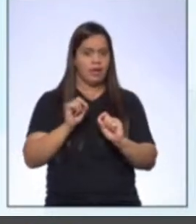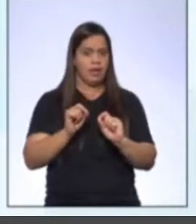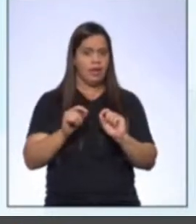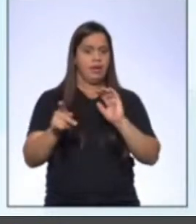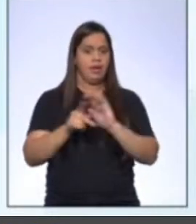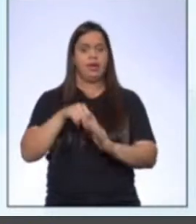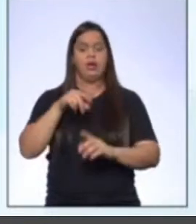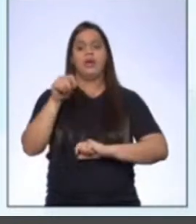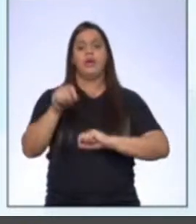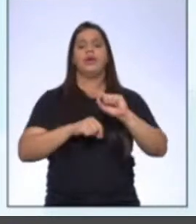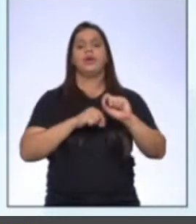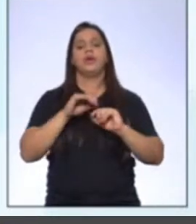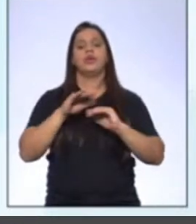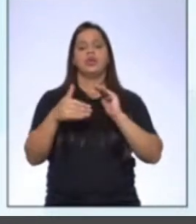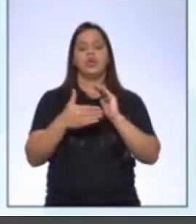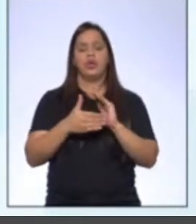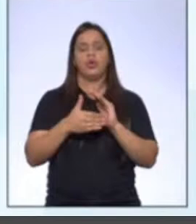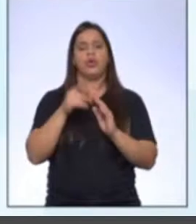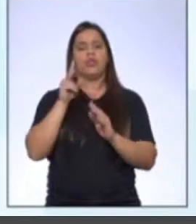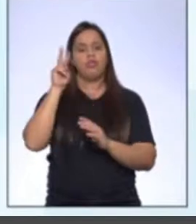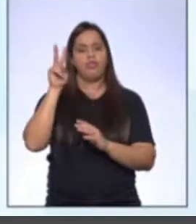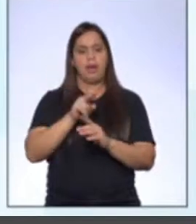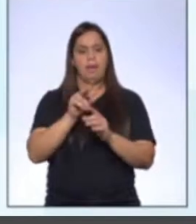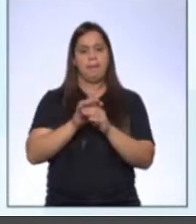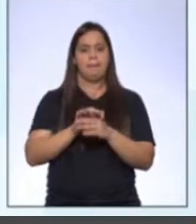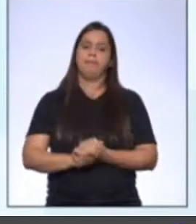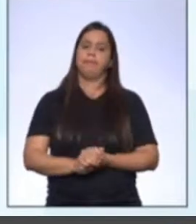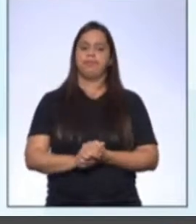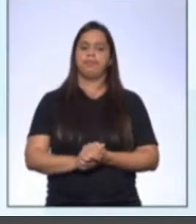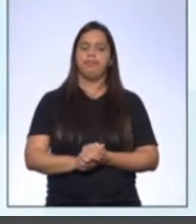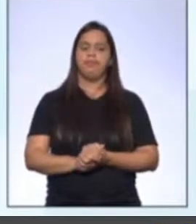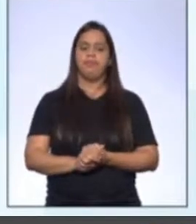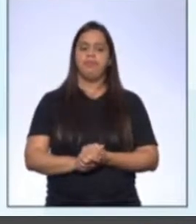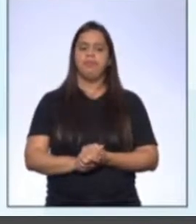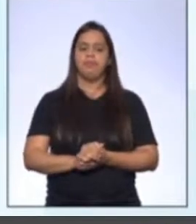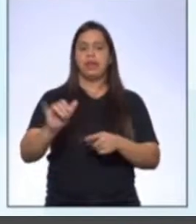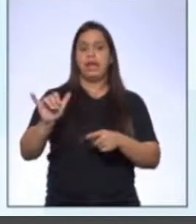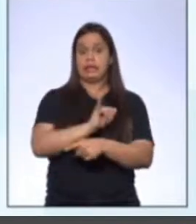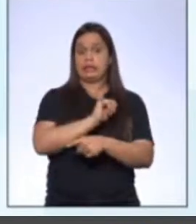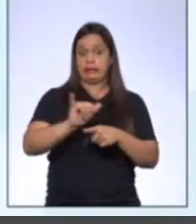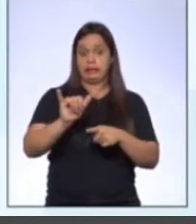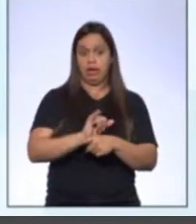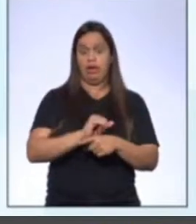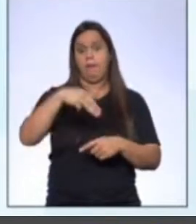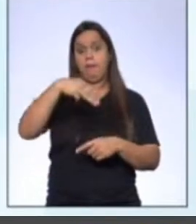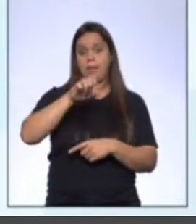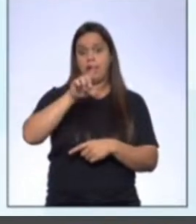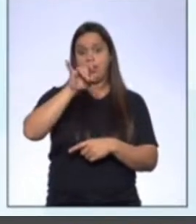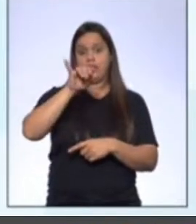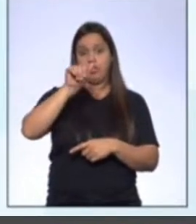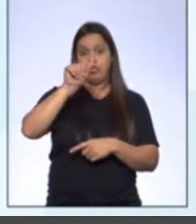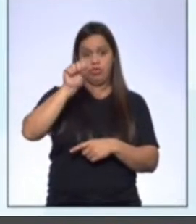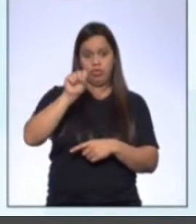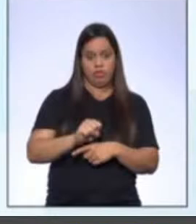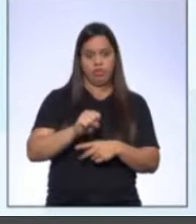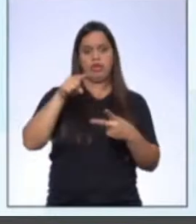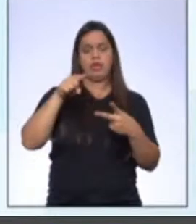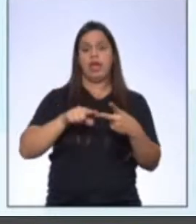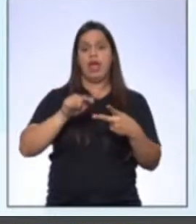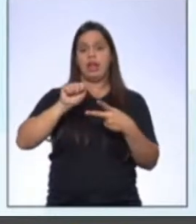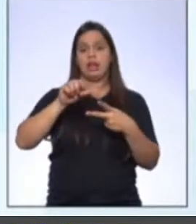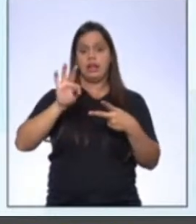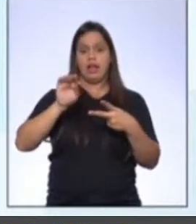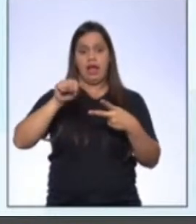grifados aí, vamos grifar algumas palavrinhas, que são as que está pedindo lá. Olha que fácil. Eu grifo as que